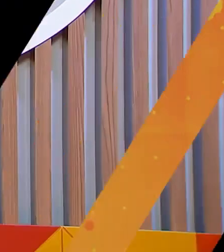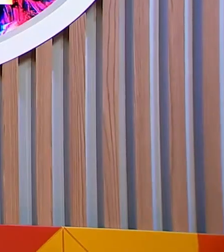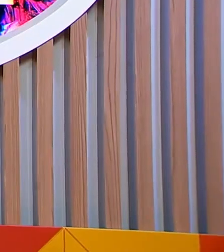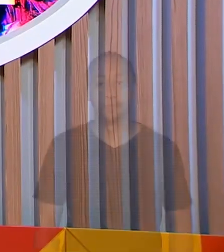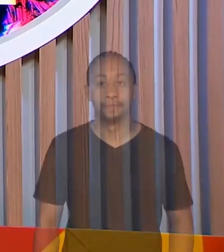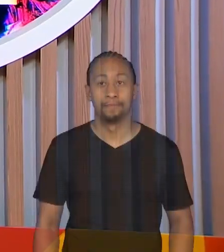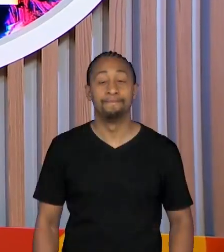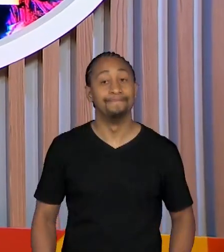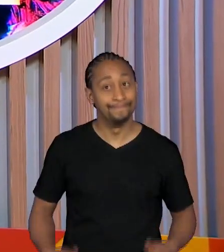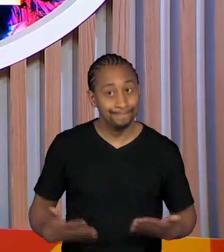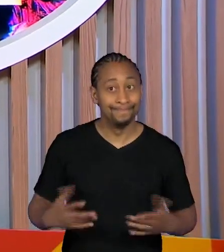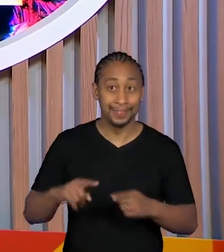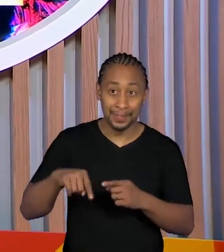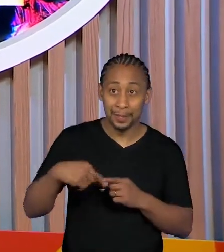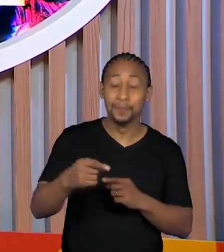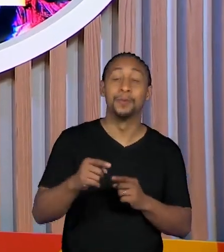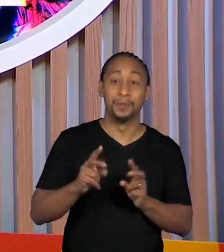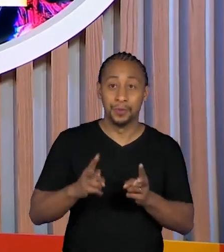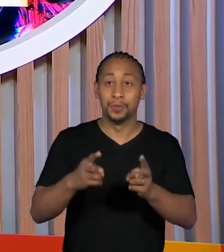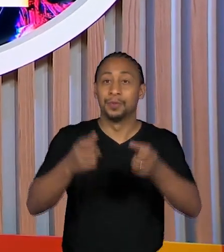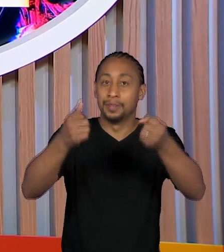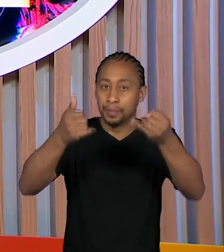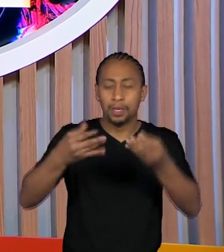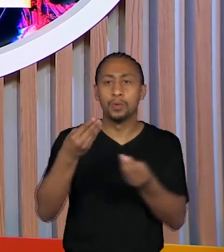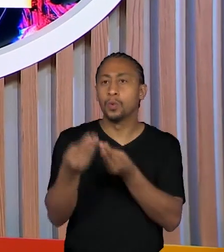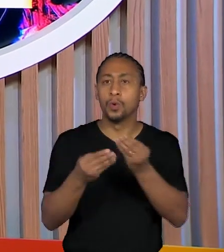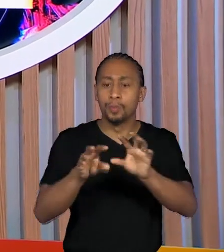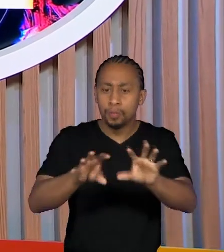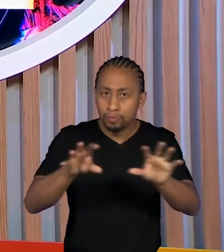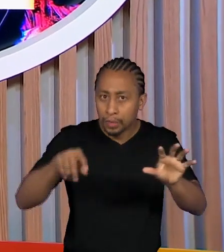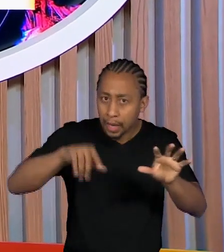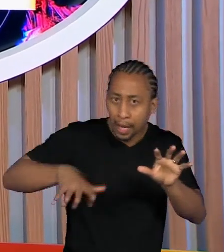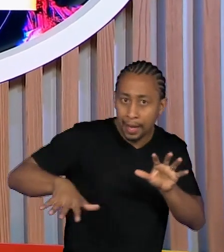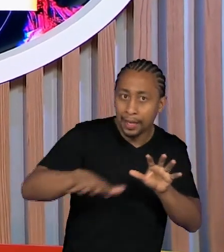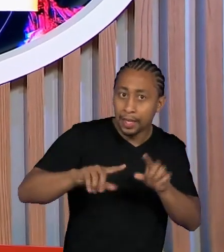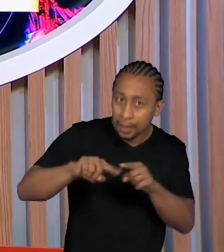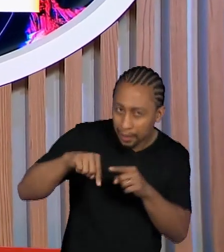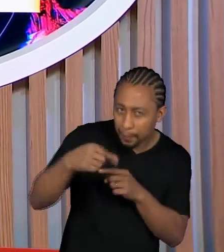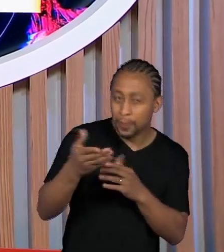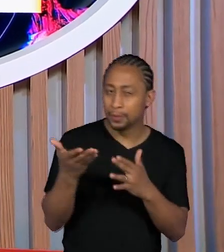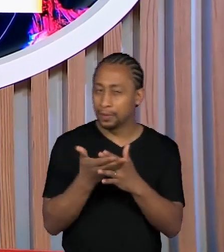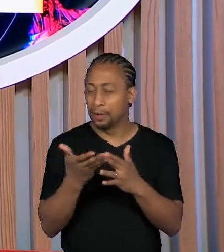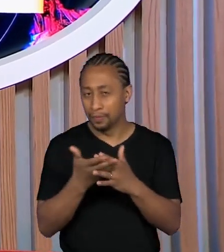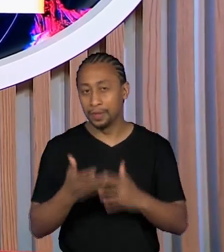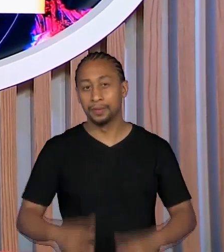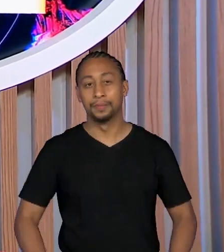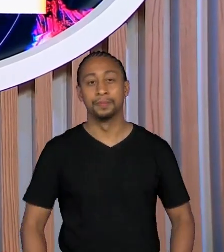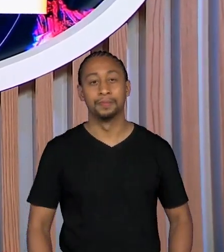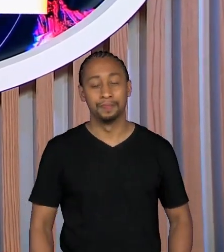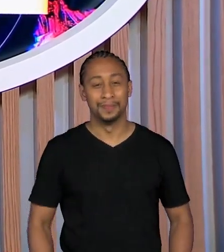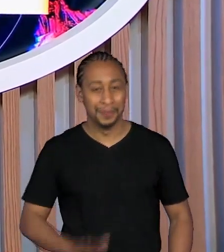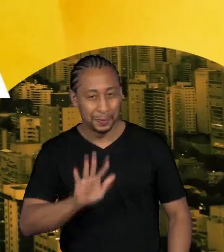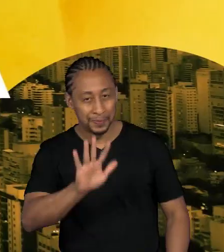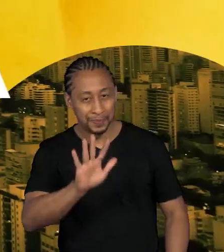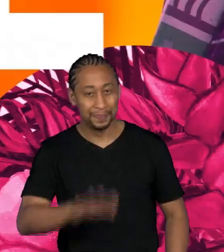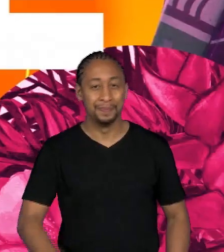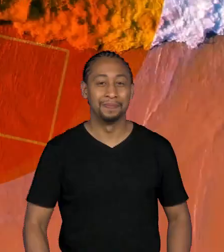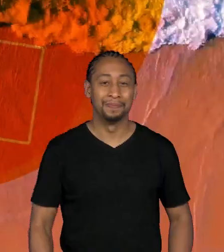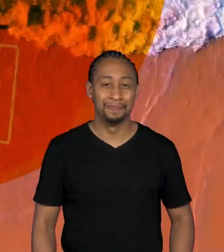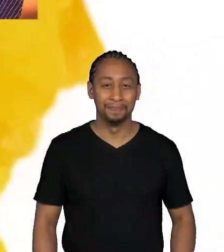E a gente ainda vai mostrar a influência da estética negra em outras áreas por aqui. Só que é daqui a pouquinho, depois do intervalo. Não sai daí.